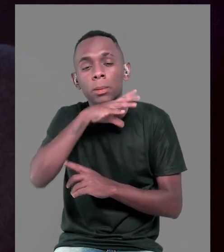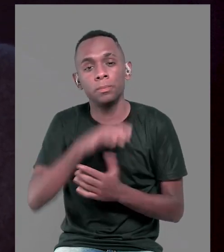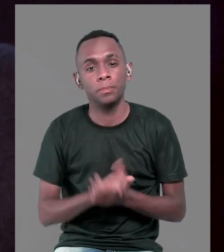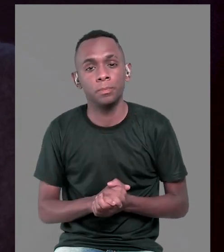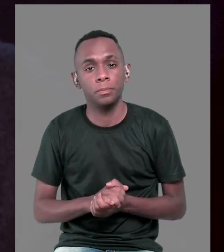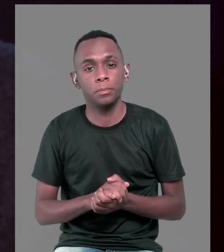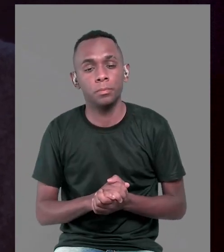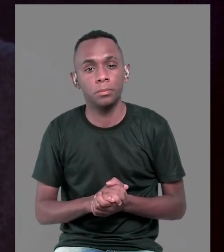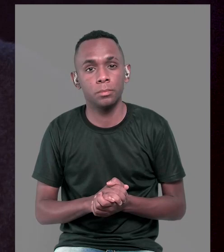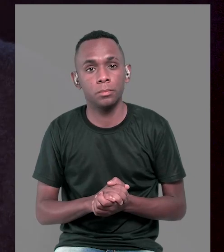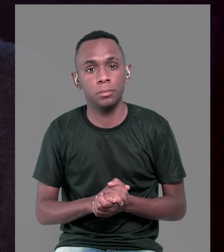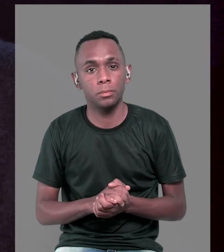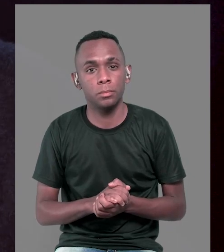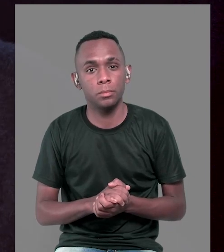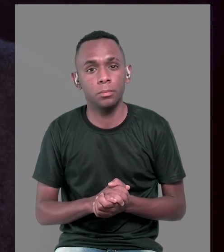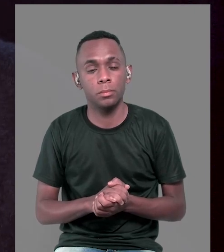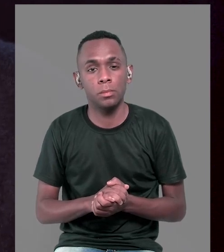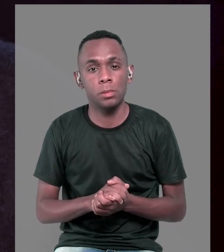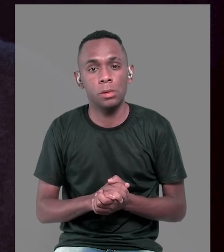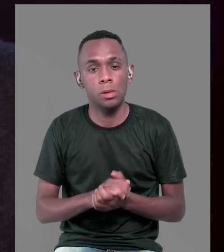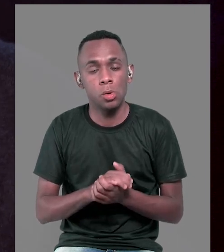O mote dessa